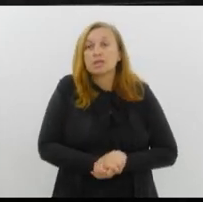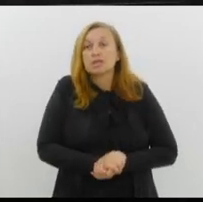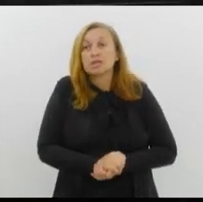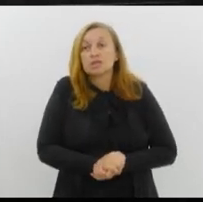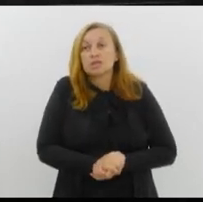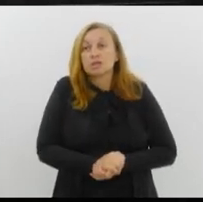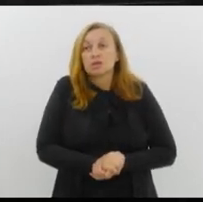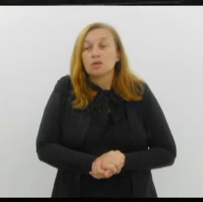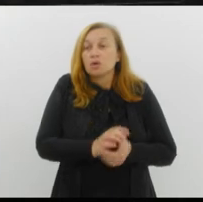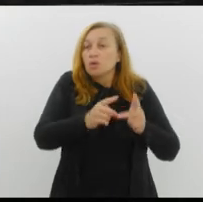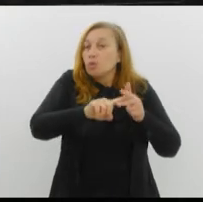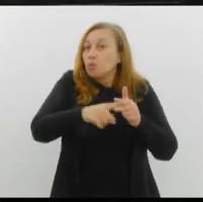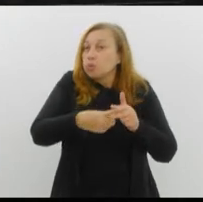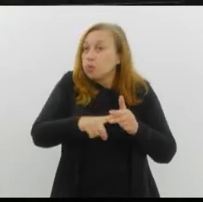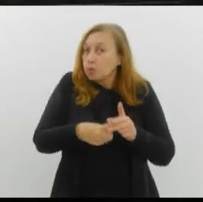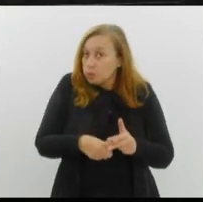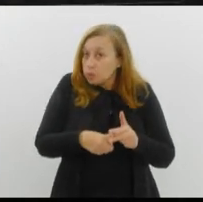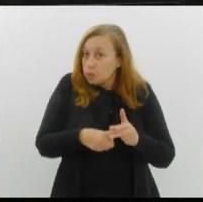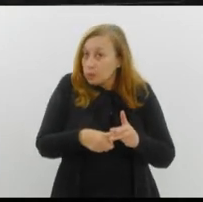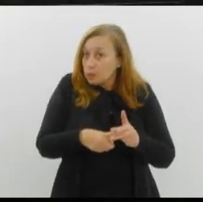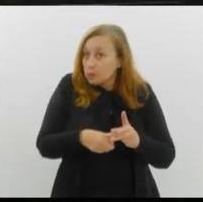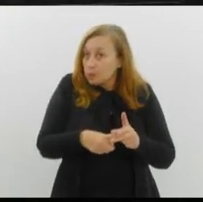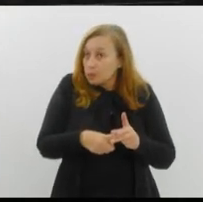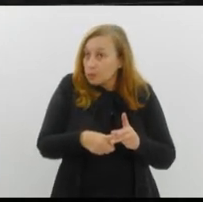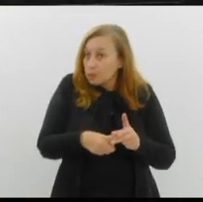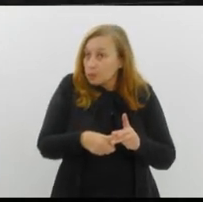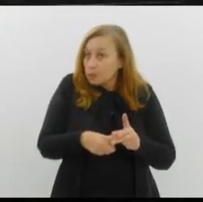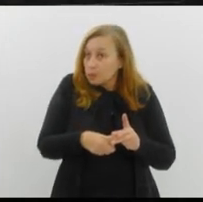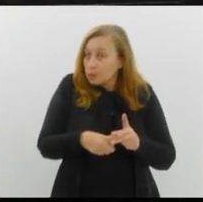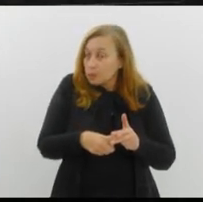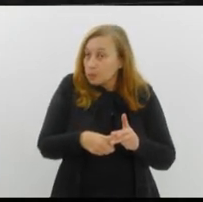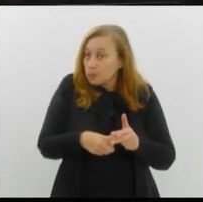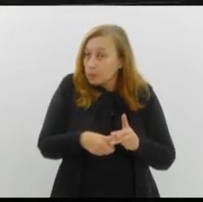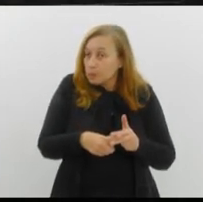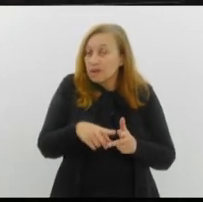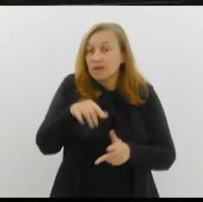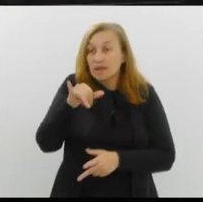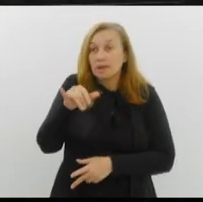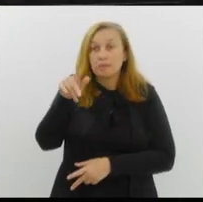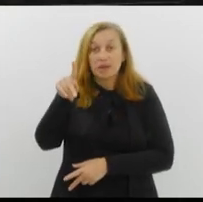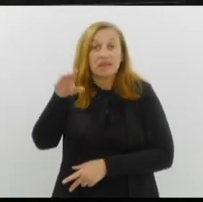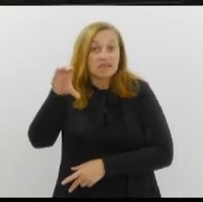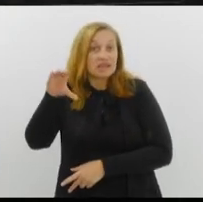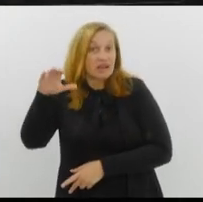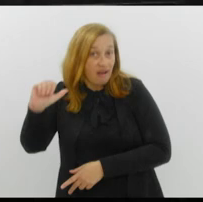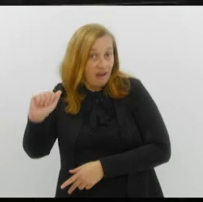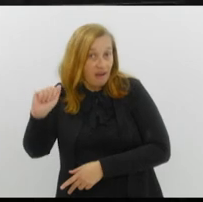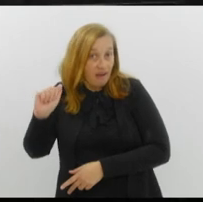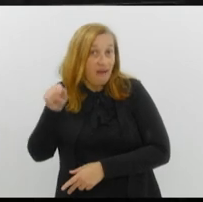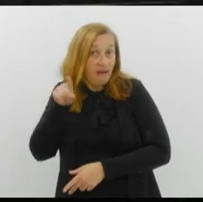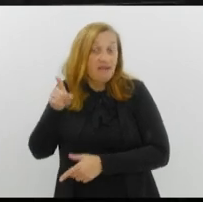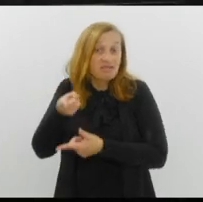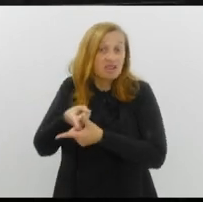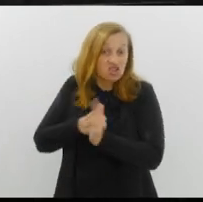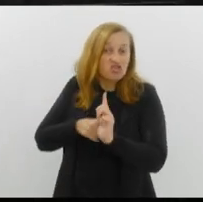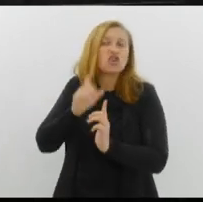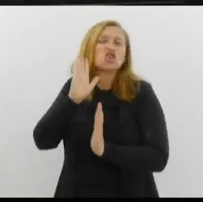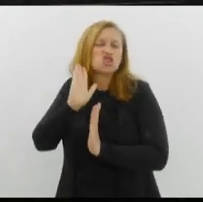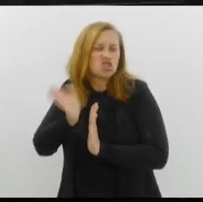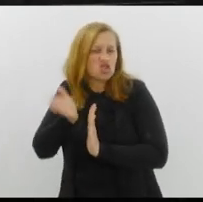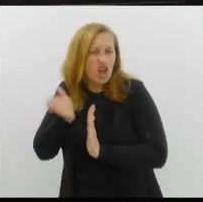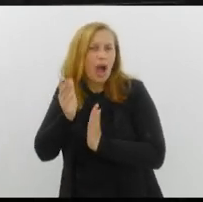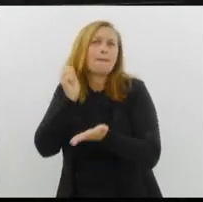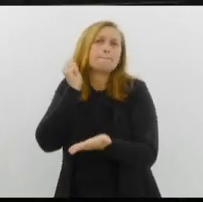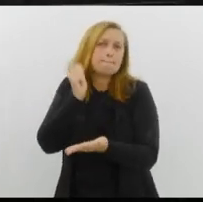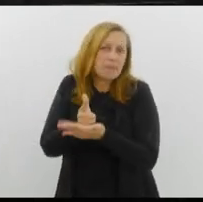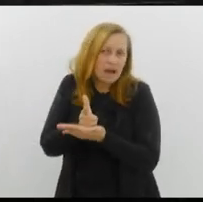uma correção monetária exclusivamente pelo IPCA, esta dívida já teria sido